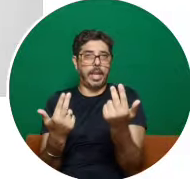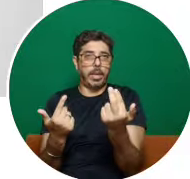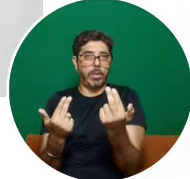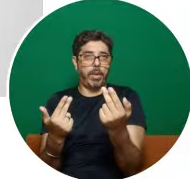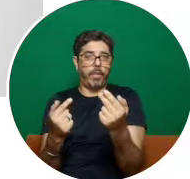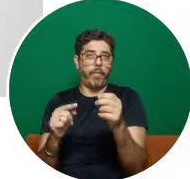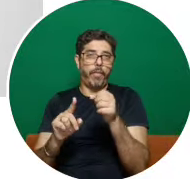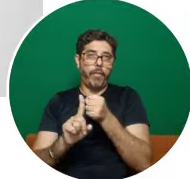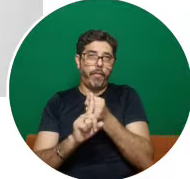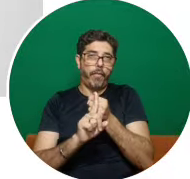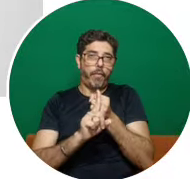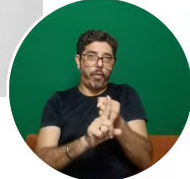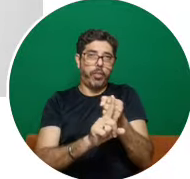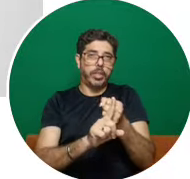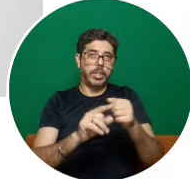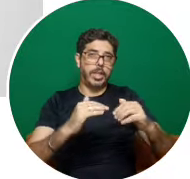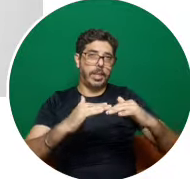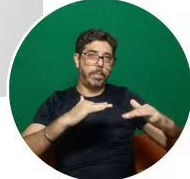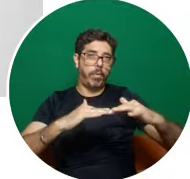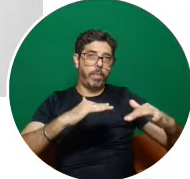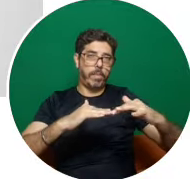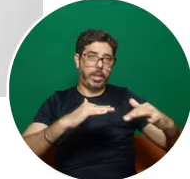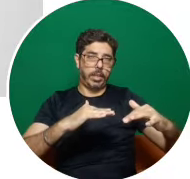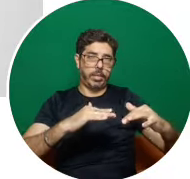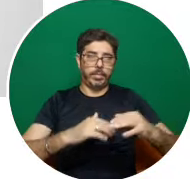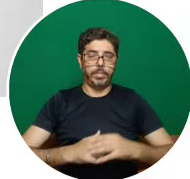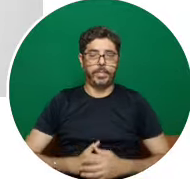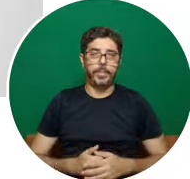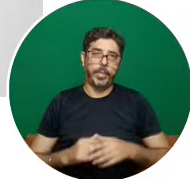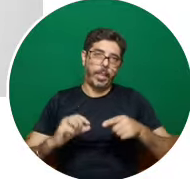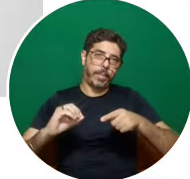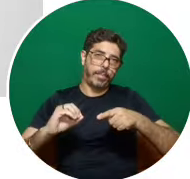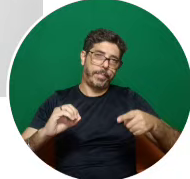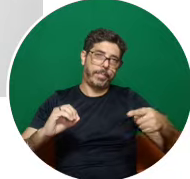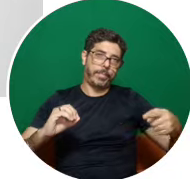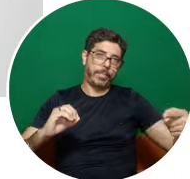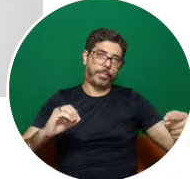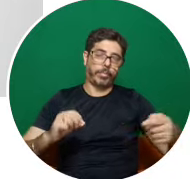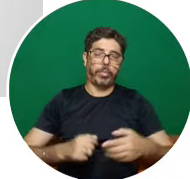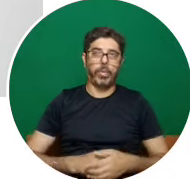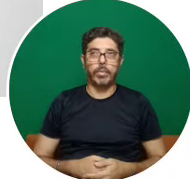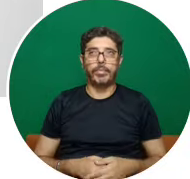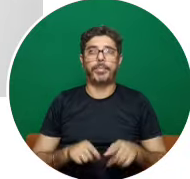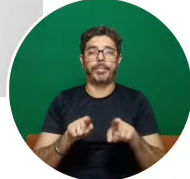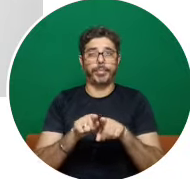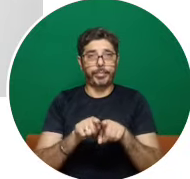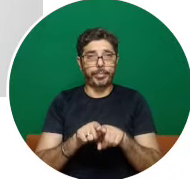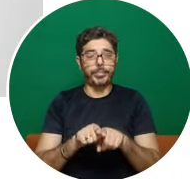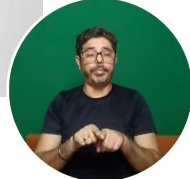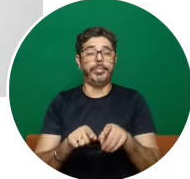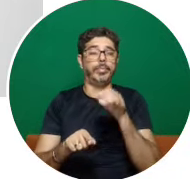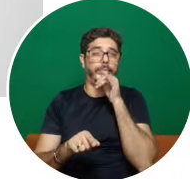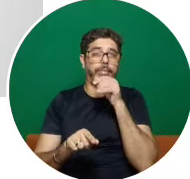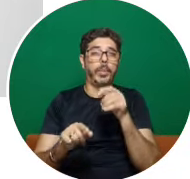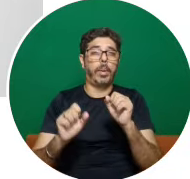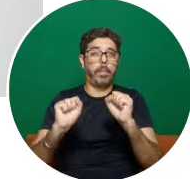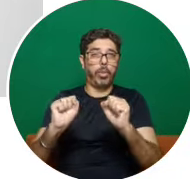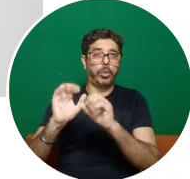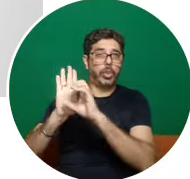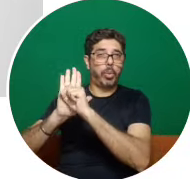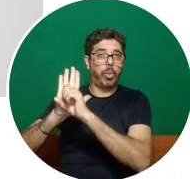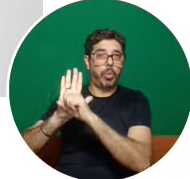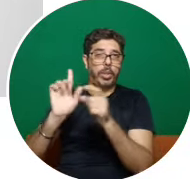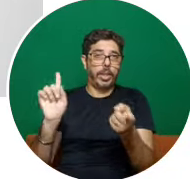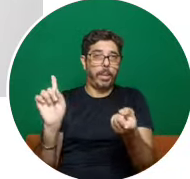Da mecânica, nós vimos que a definição de trabalho é força vezes deslocamento. Além disso, o trabalho, por alterar a energia